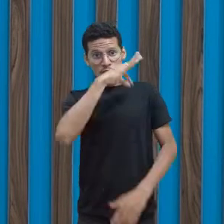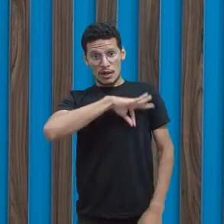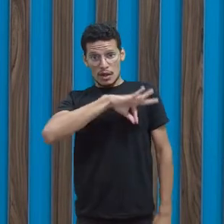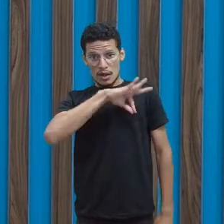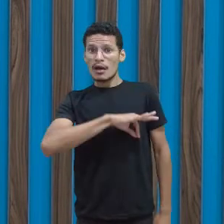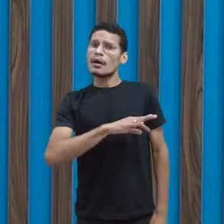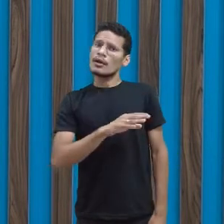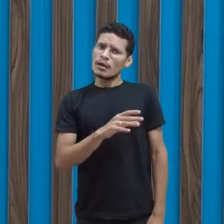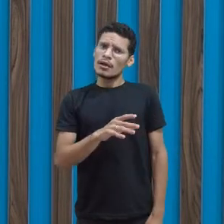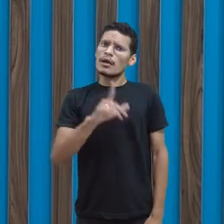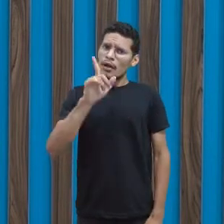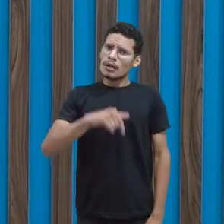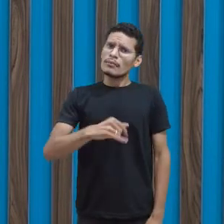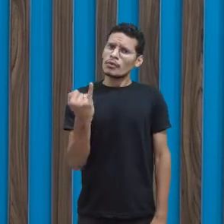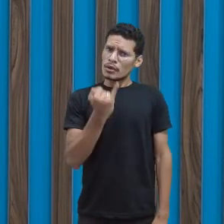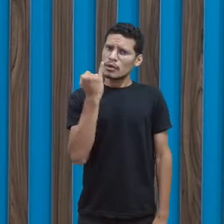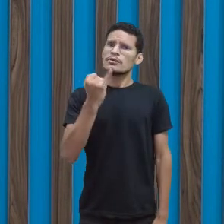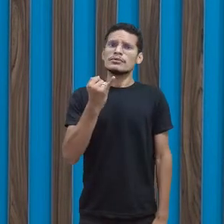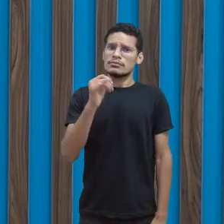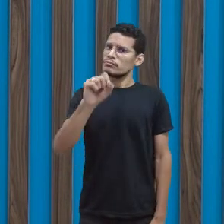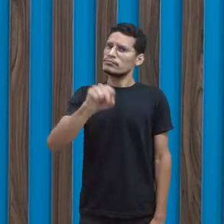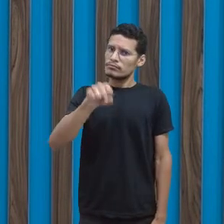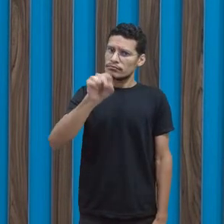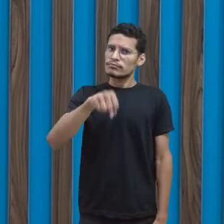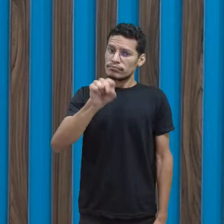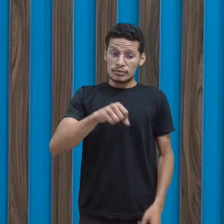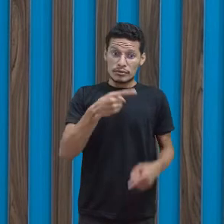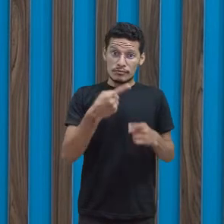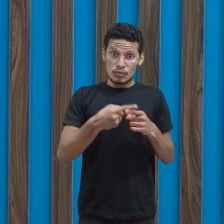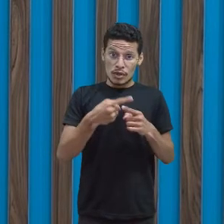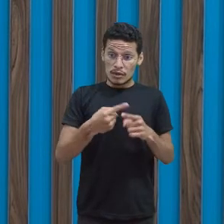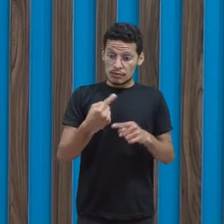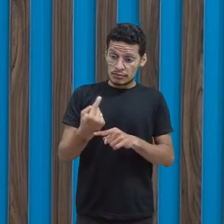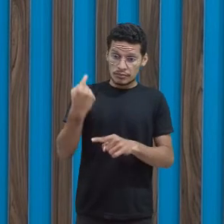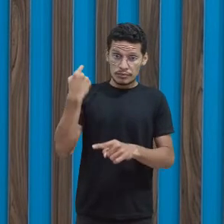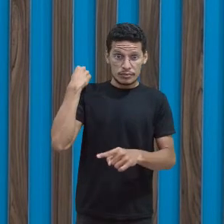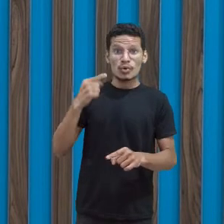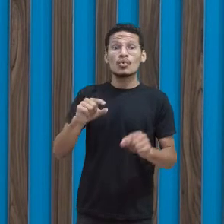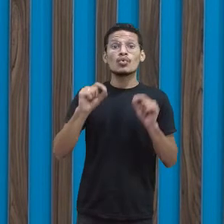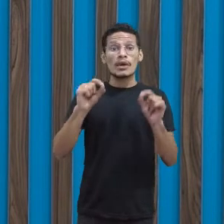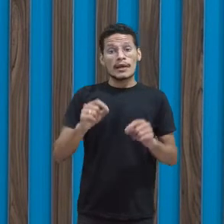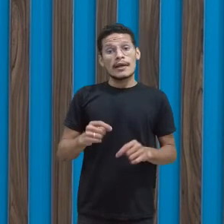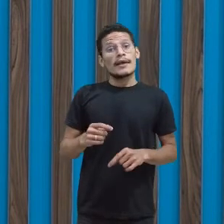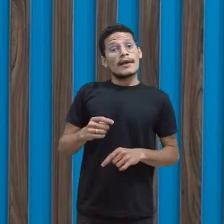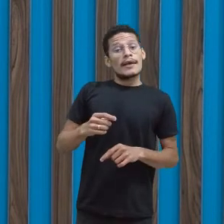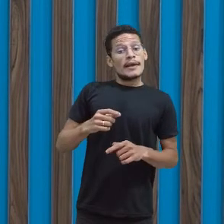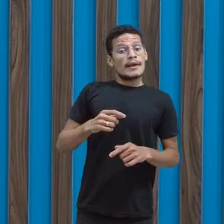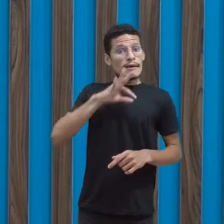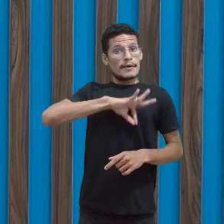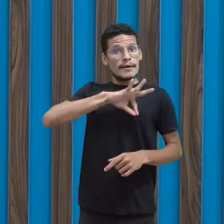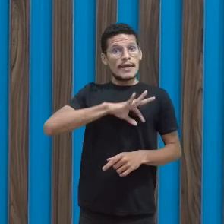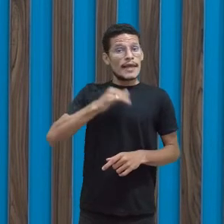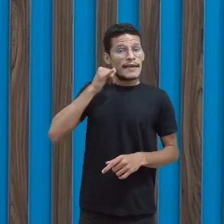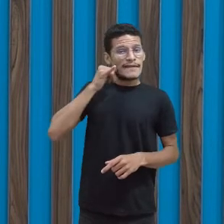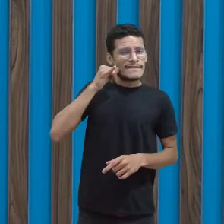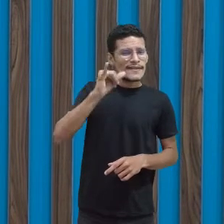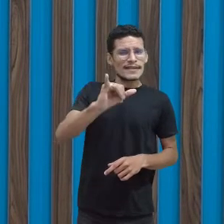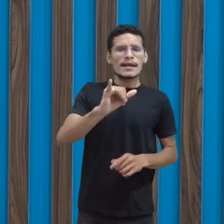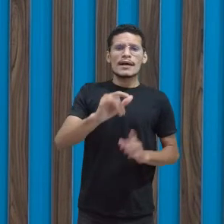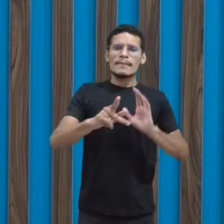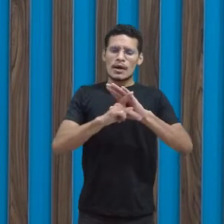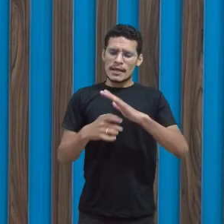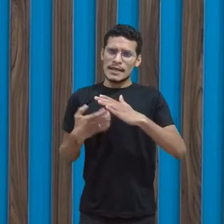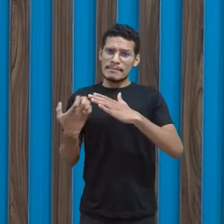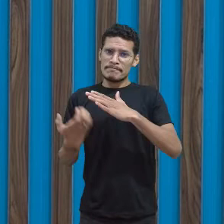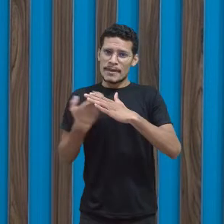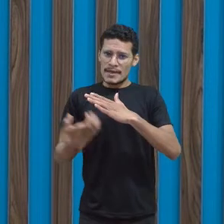um ganho muito importante, né? Porque ele evita, né, que as empresas,